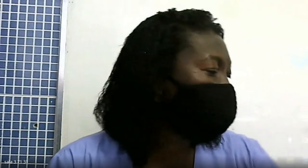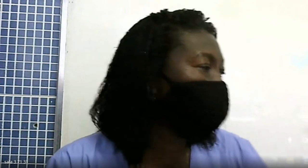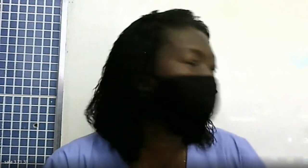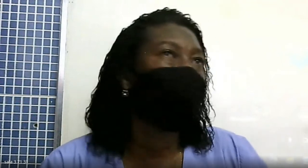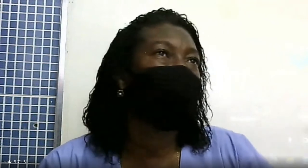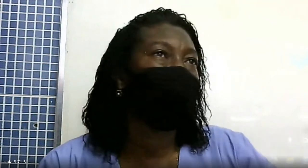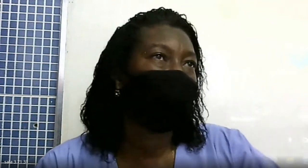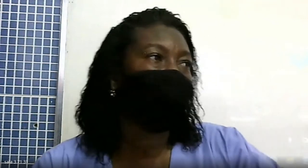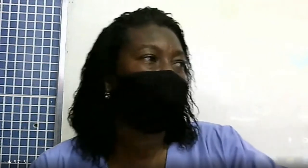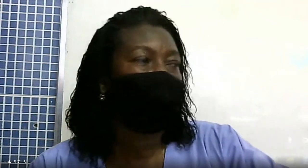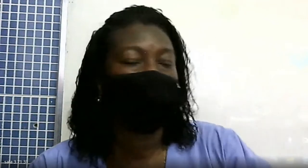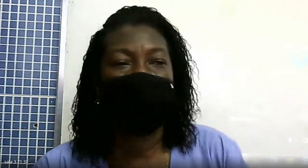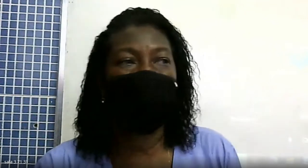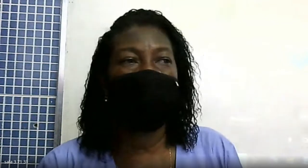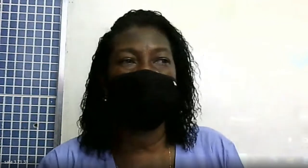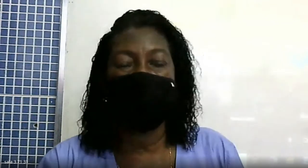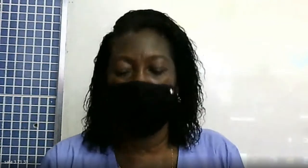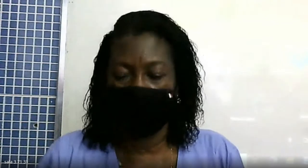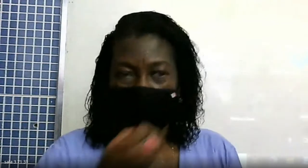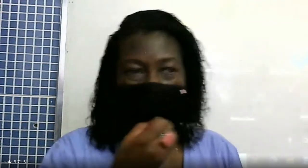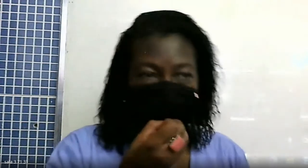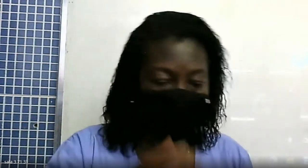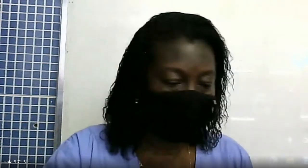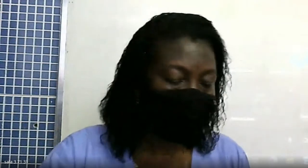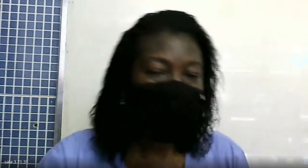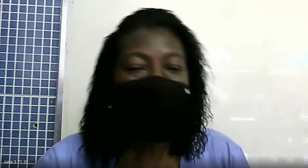Casinha? Aqui? Pode ficar para você.